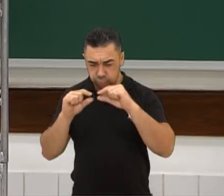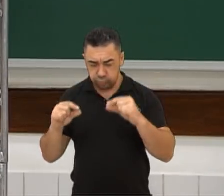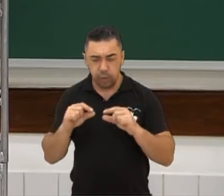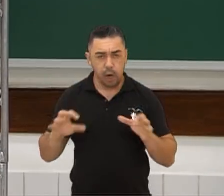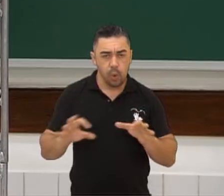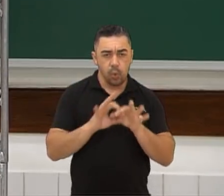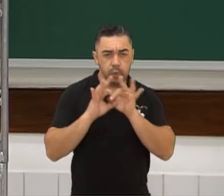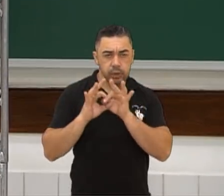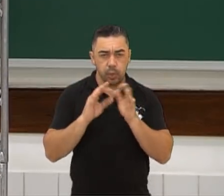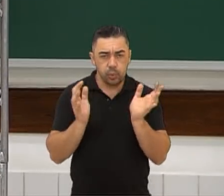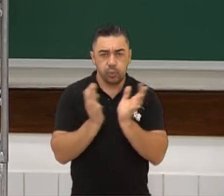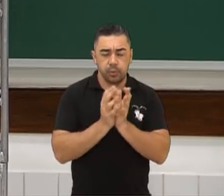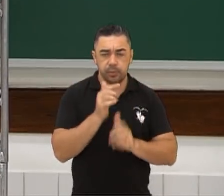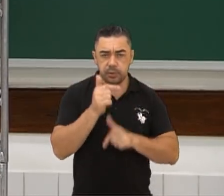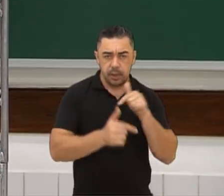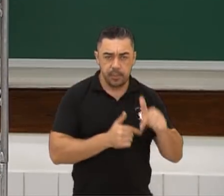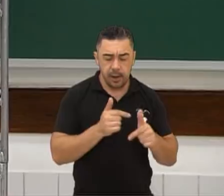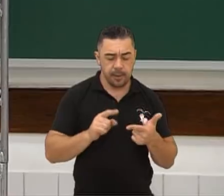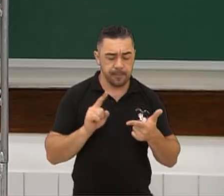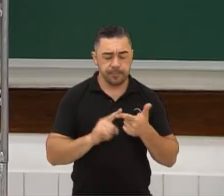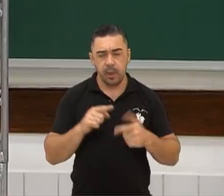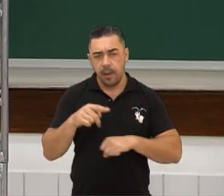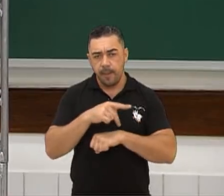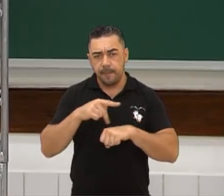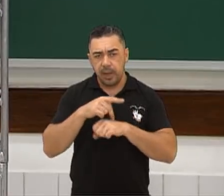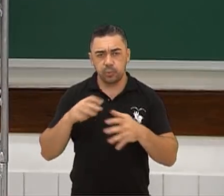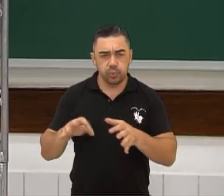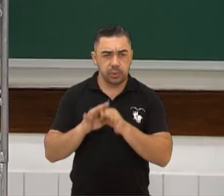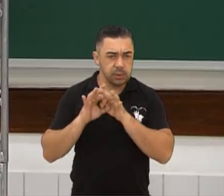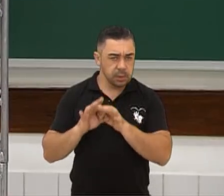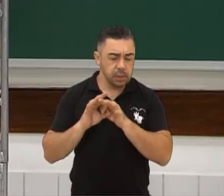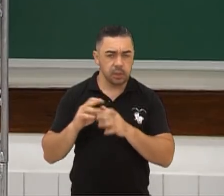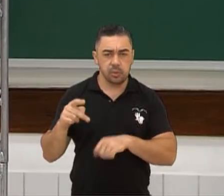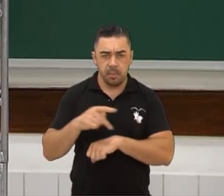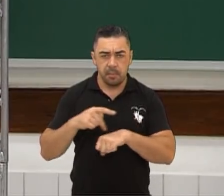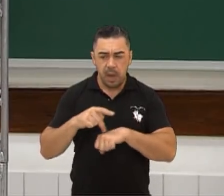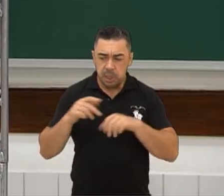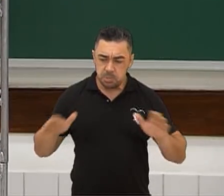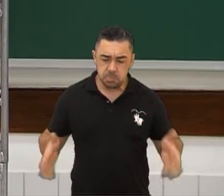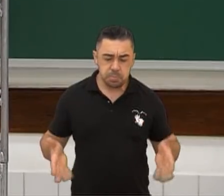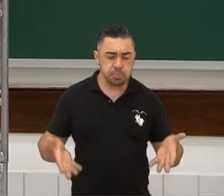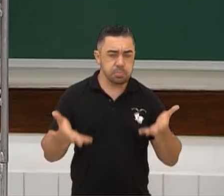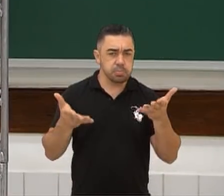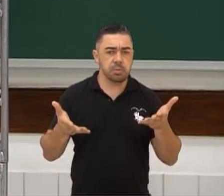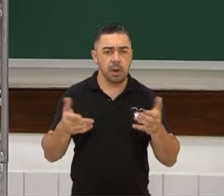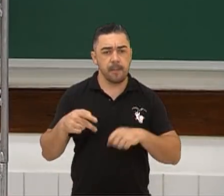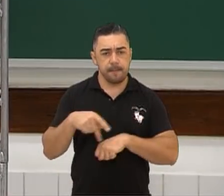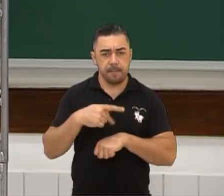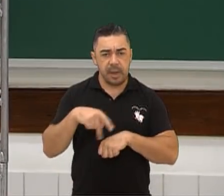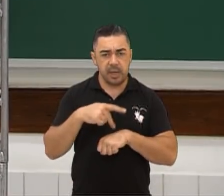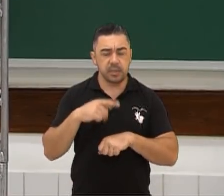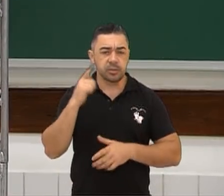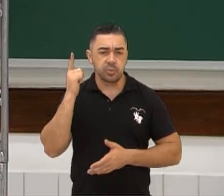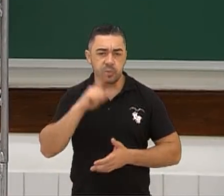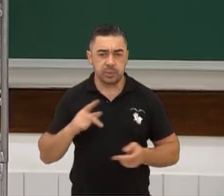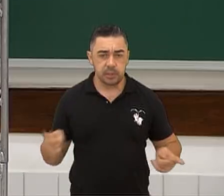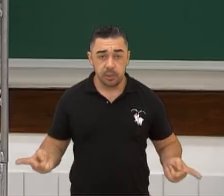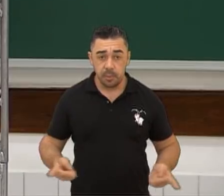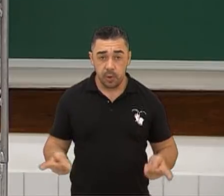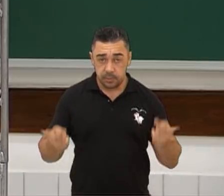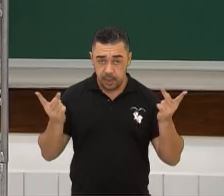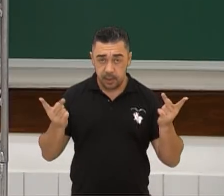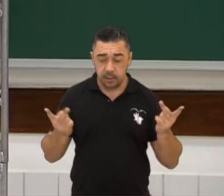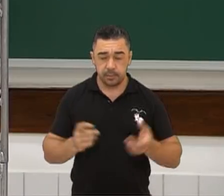dos trabalhadores, o país todos juntos, todos fazendo o país crescer, o país em franca